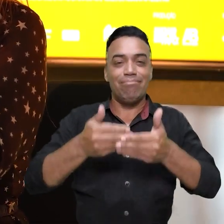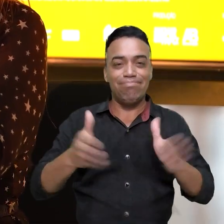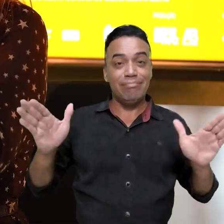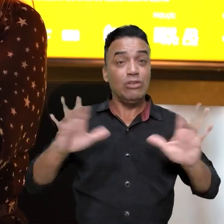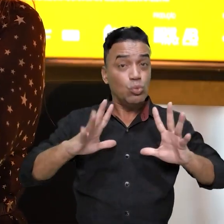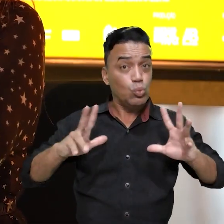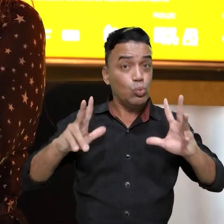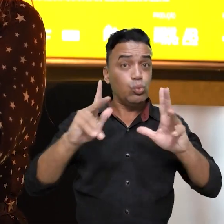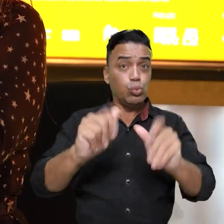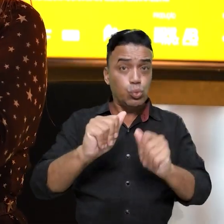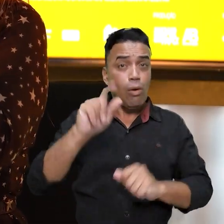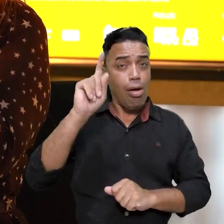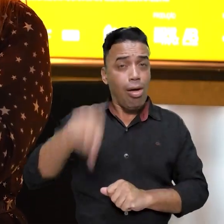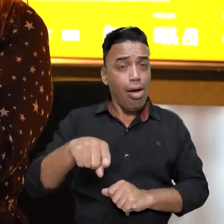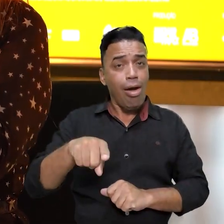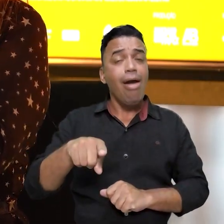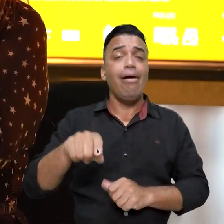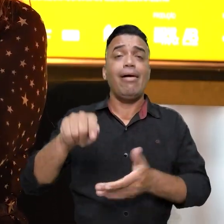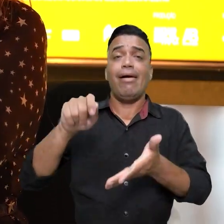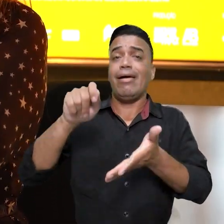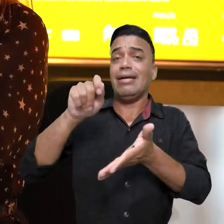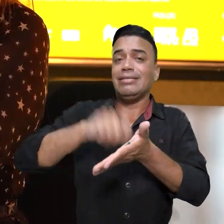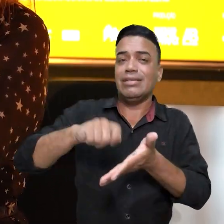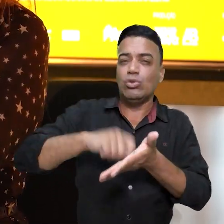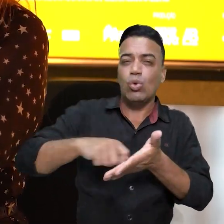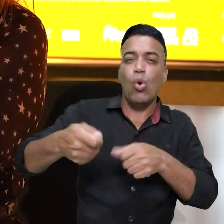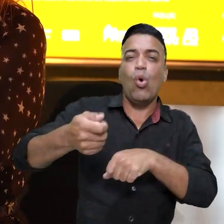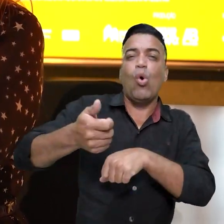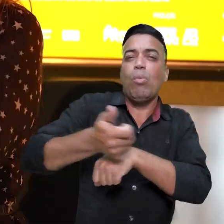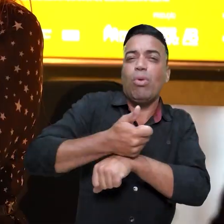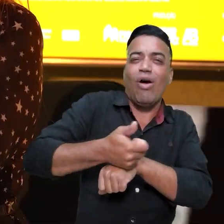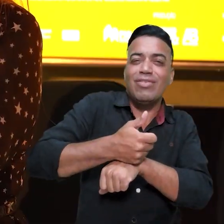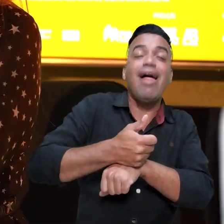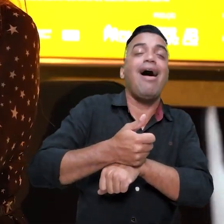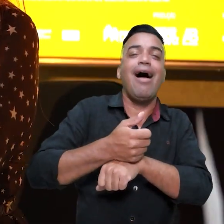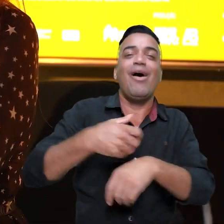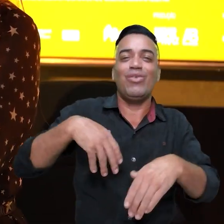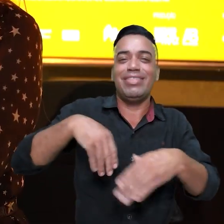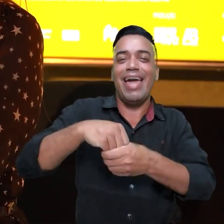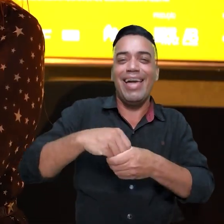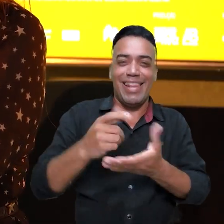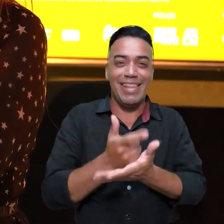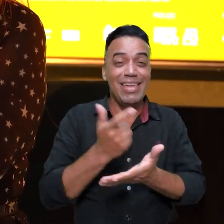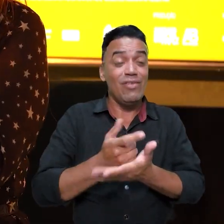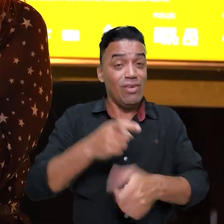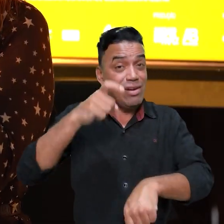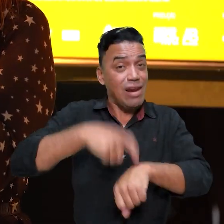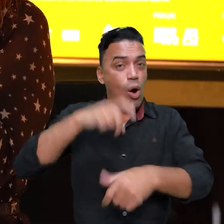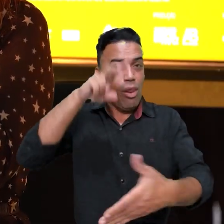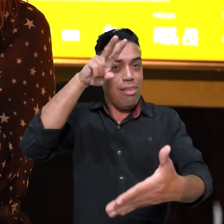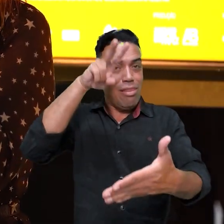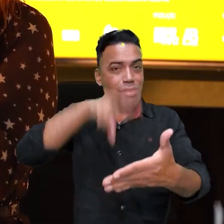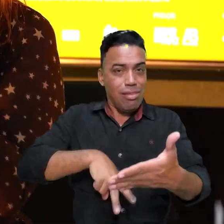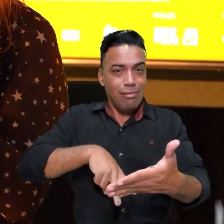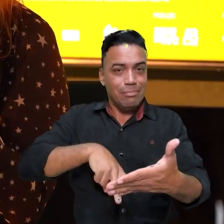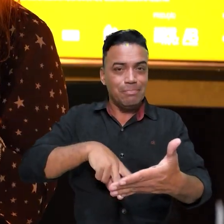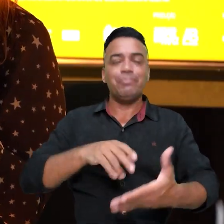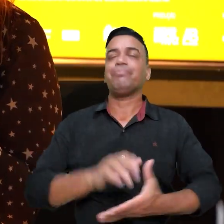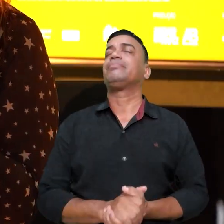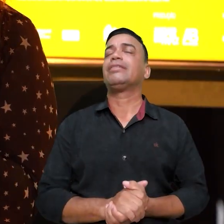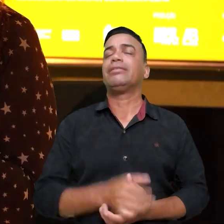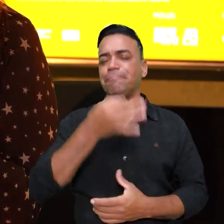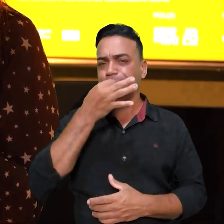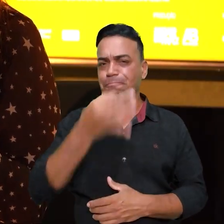Todo mundo é autor daquela obra, de alguma maneira, no instante em que a lê. E eu acho que